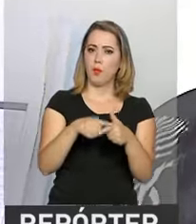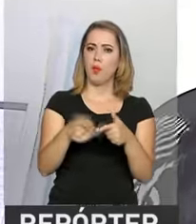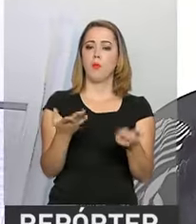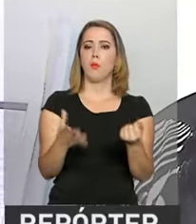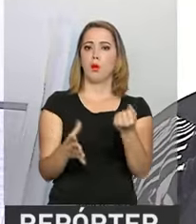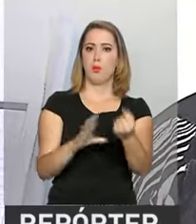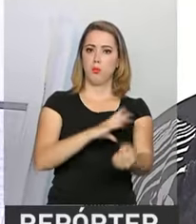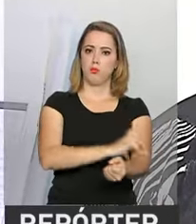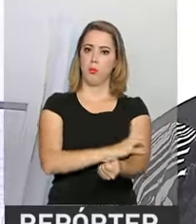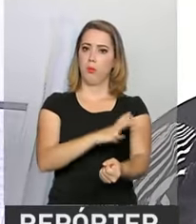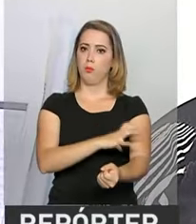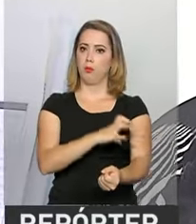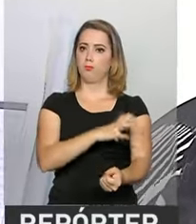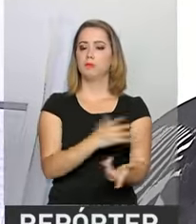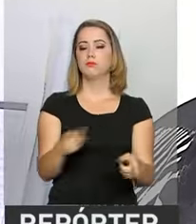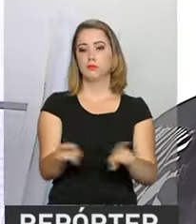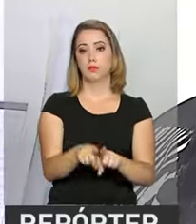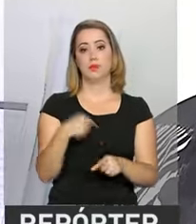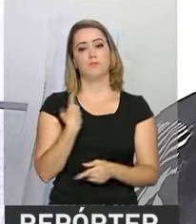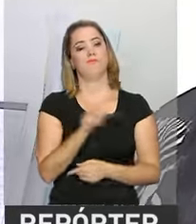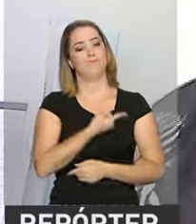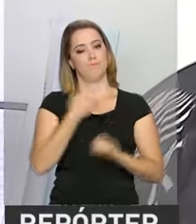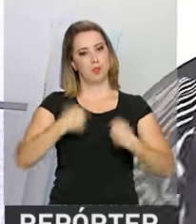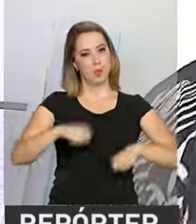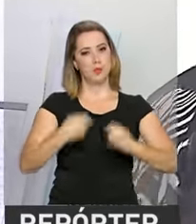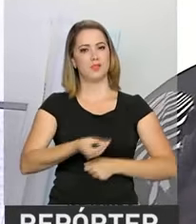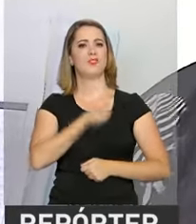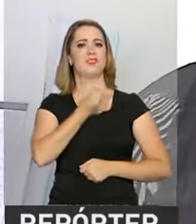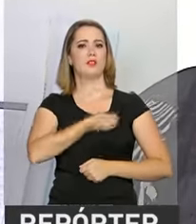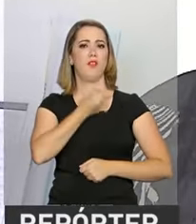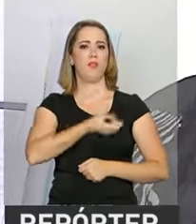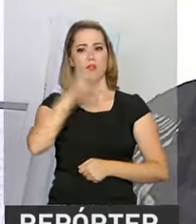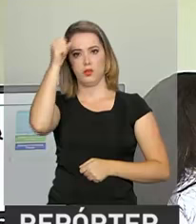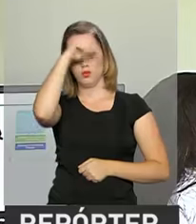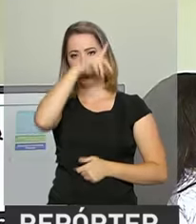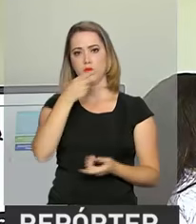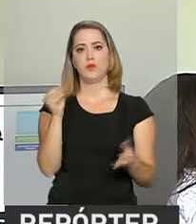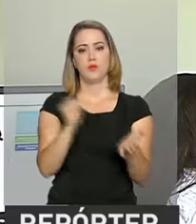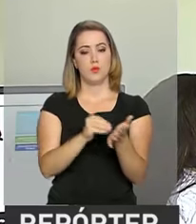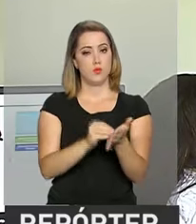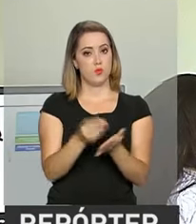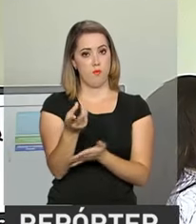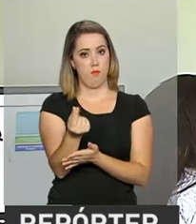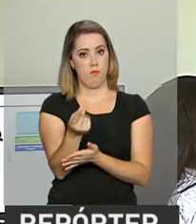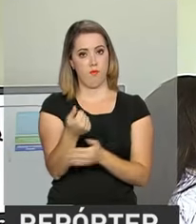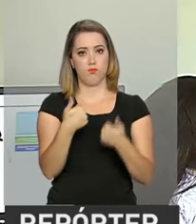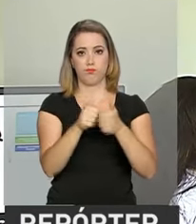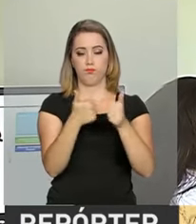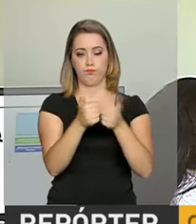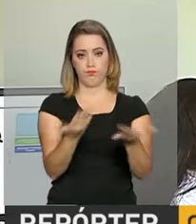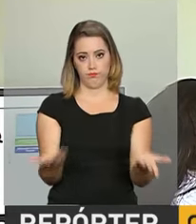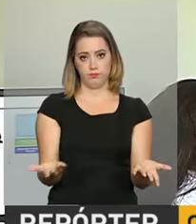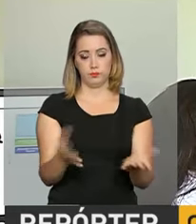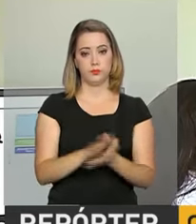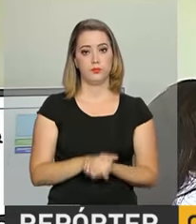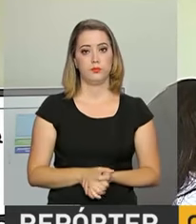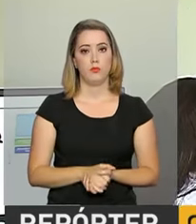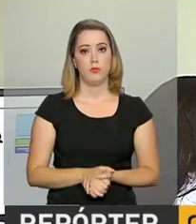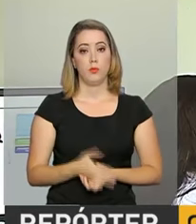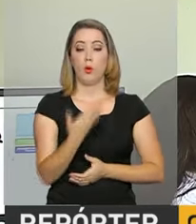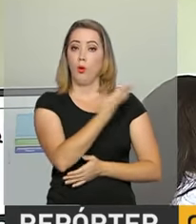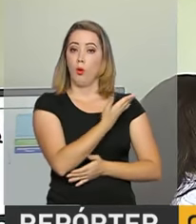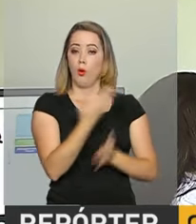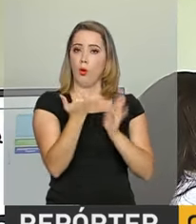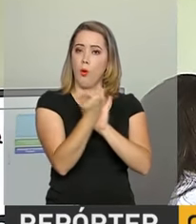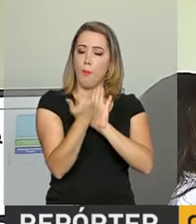precisa das pessoas porque à vezes nós estamos nós não tem dinheiro paraar toda hora o programa Mais Médicos foi criado pelo governo federal